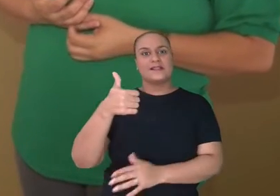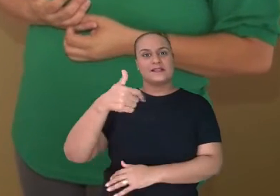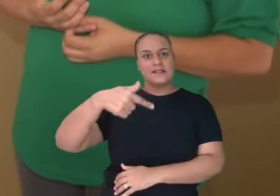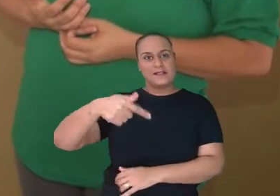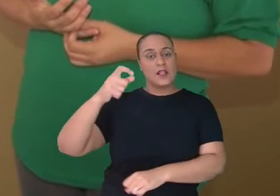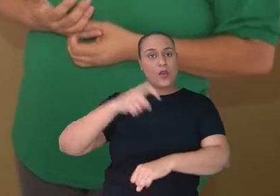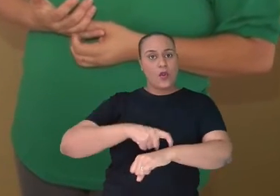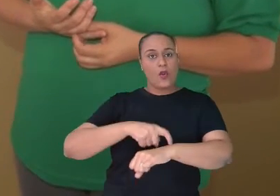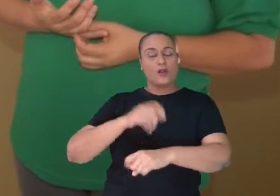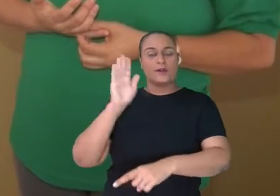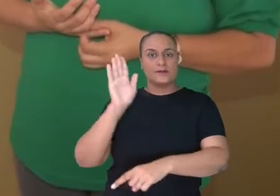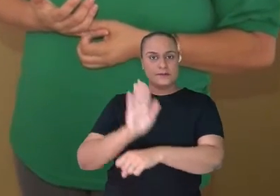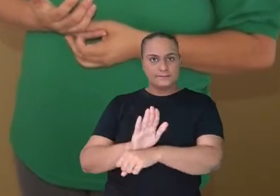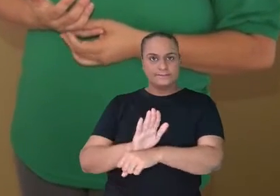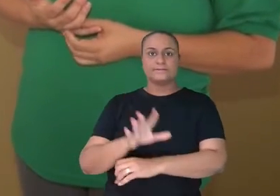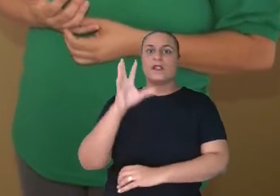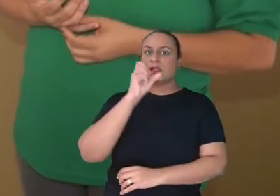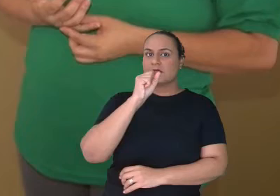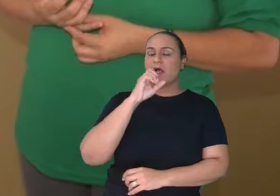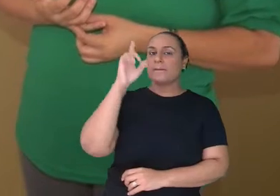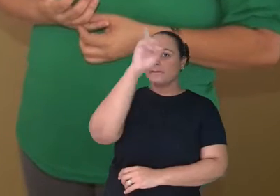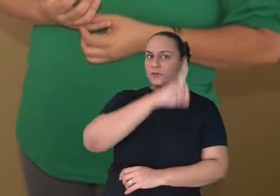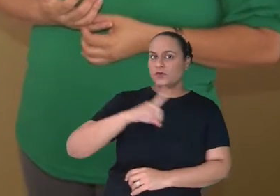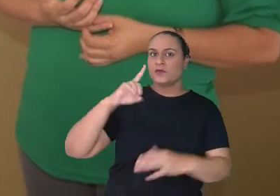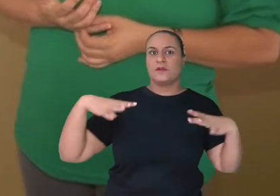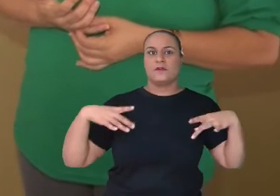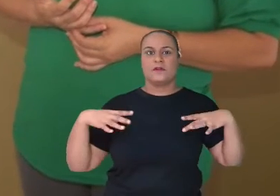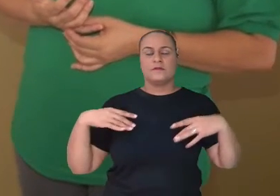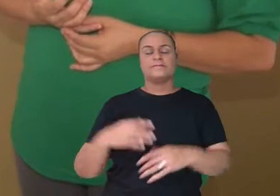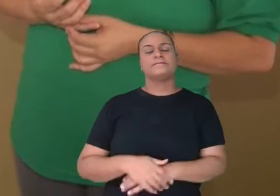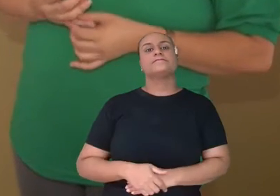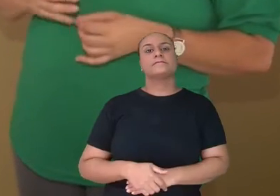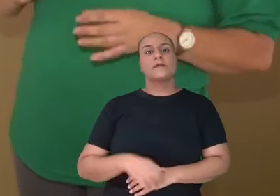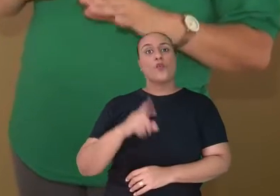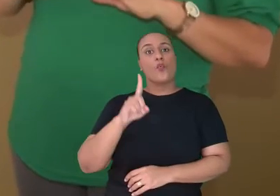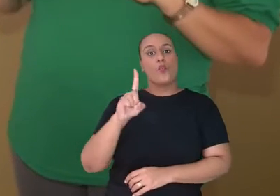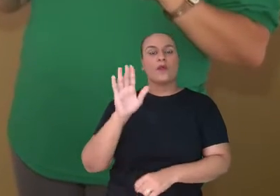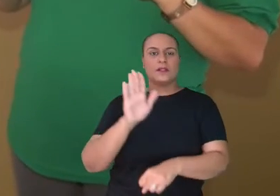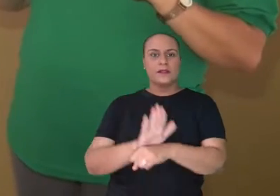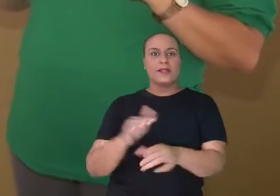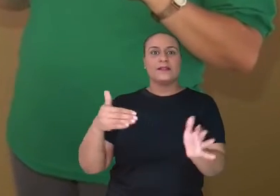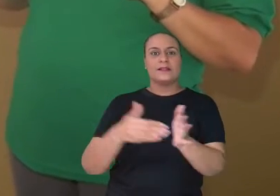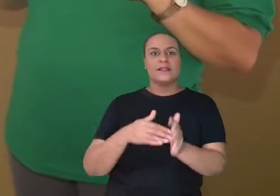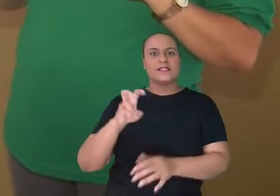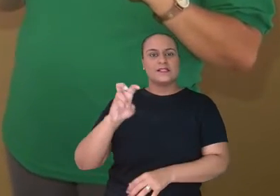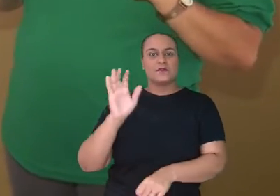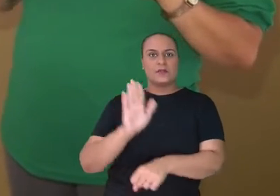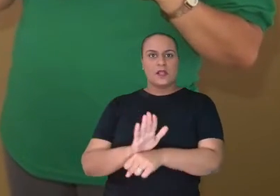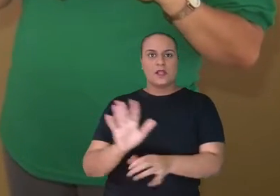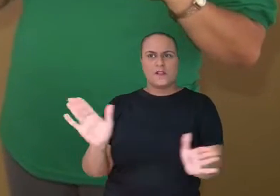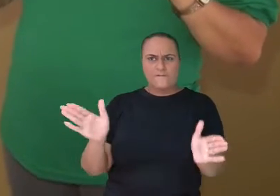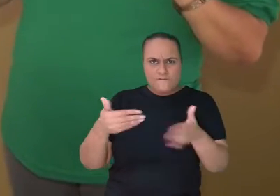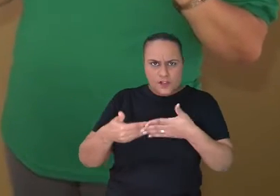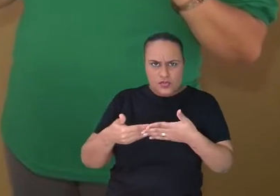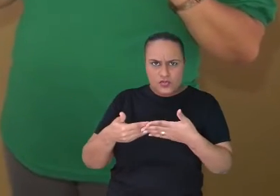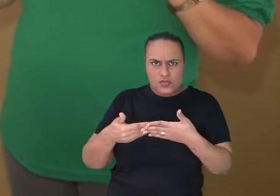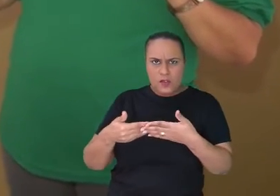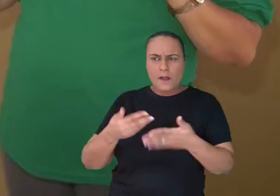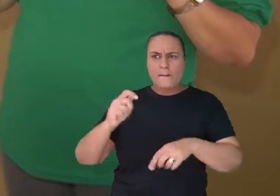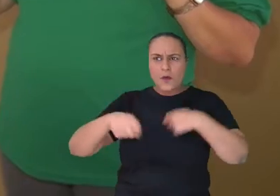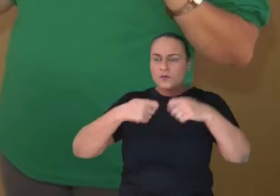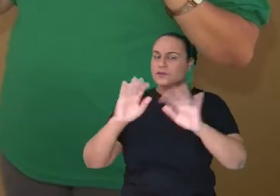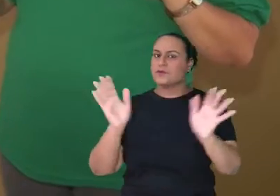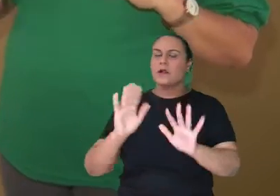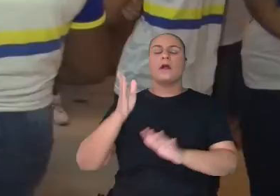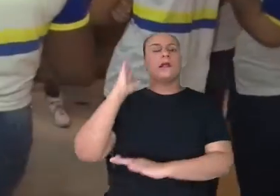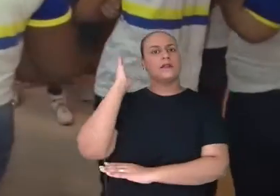E sábados, domingos e feriados, das 13 às 17. Ele fecha para o almoço? É direto? É